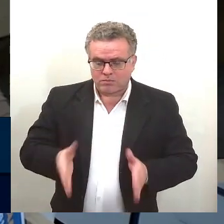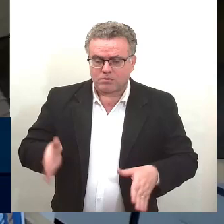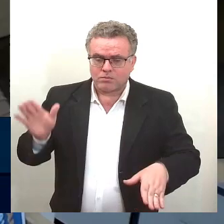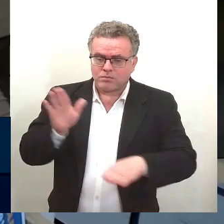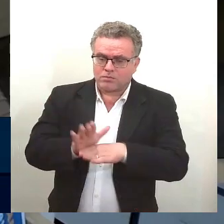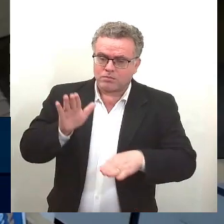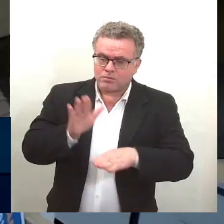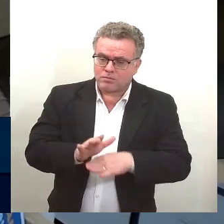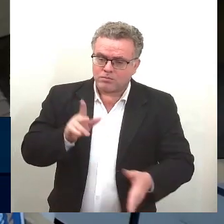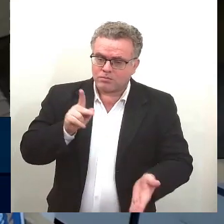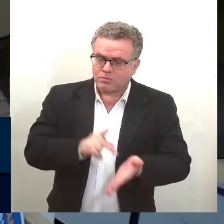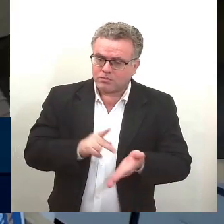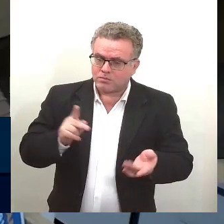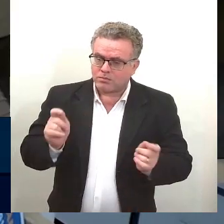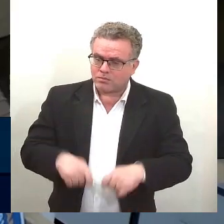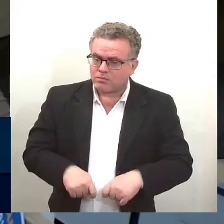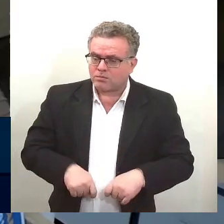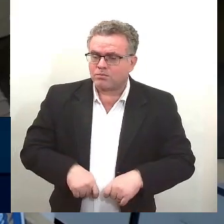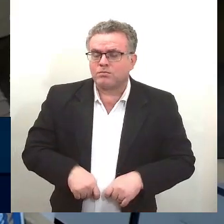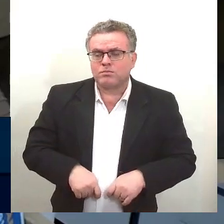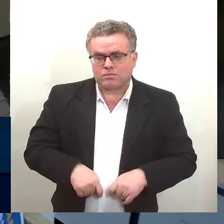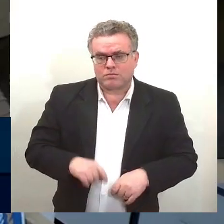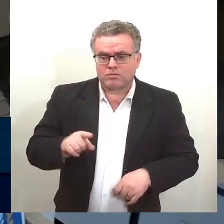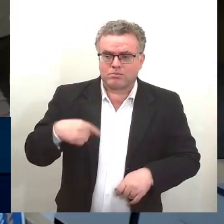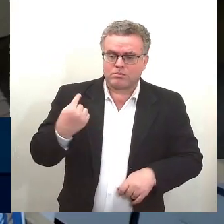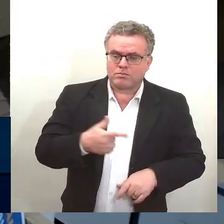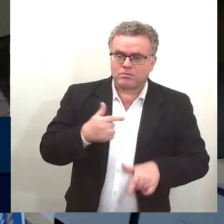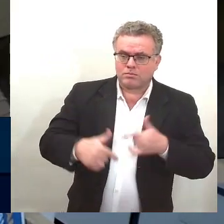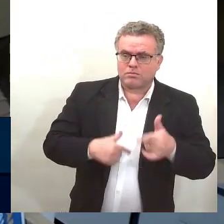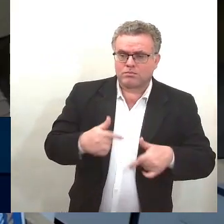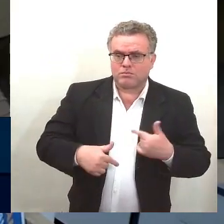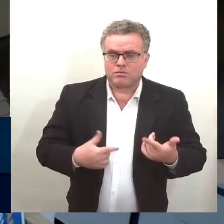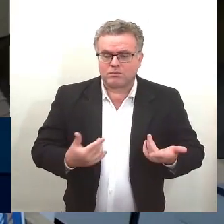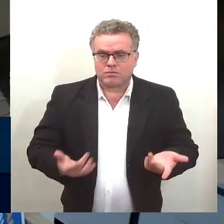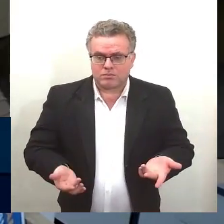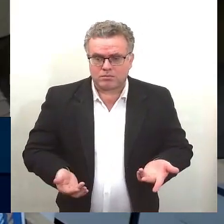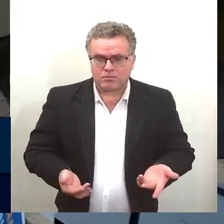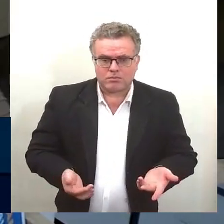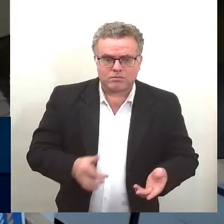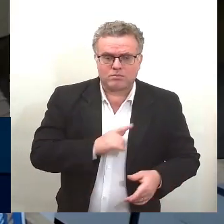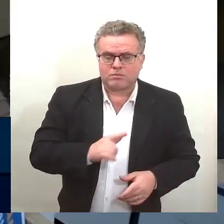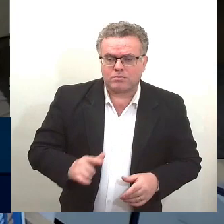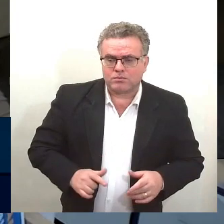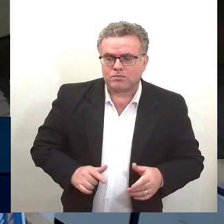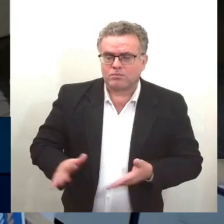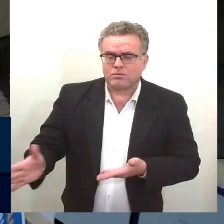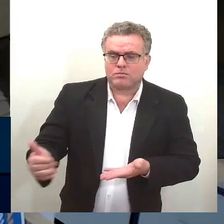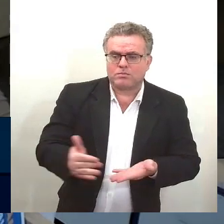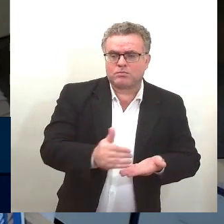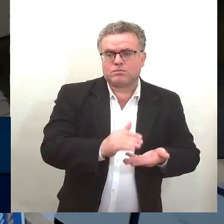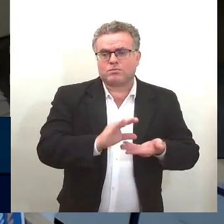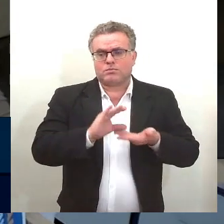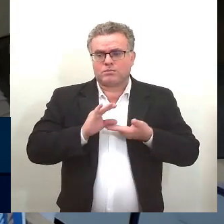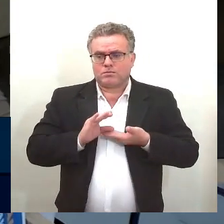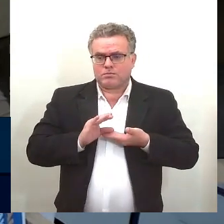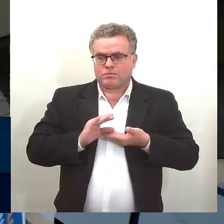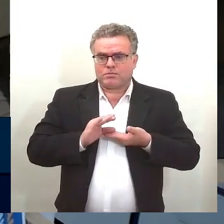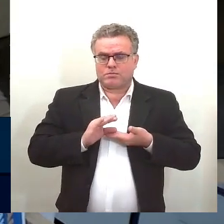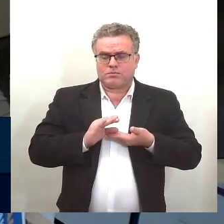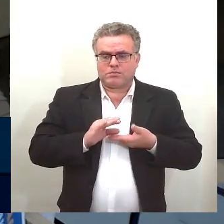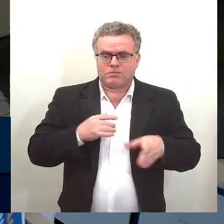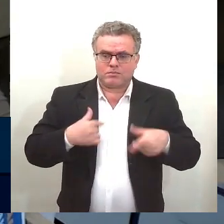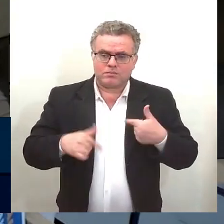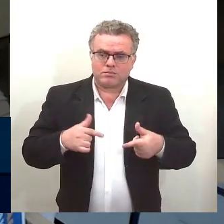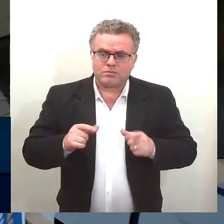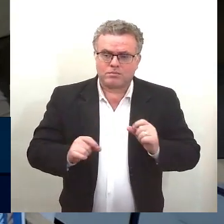gente trabalha e faz com que o governo arrecade mais, obviamente que são ações que serão revertidas para a população, na saúde, na